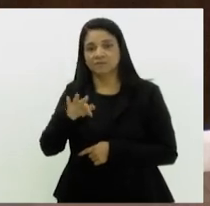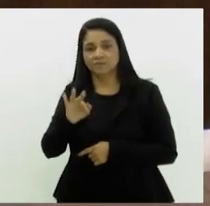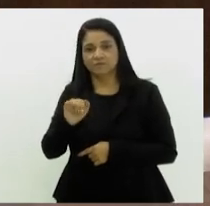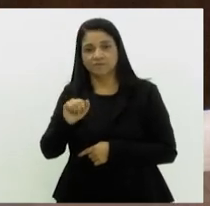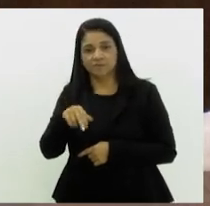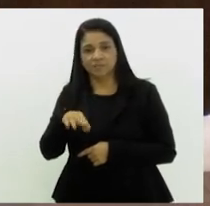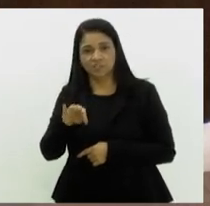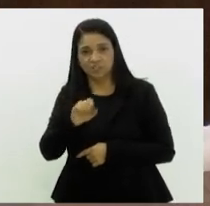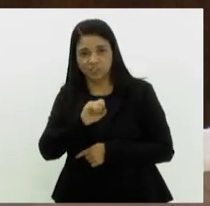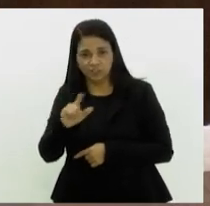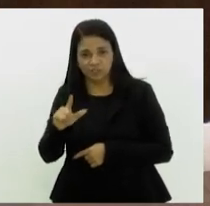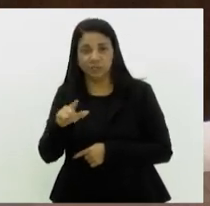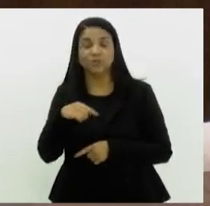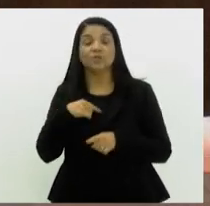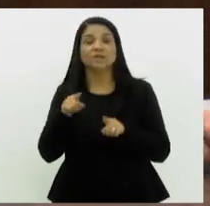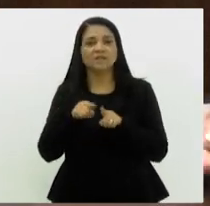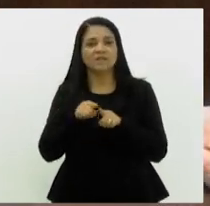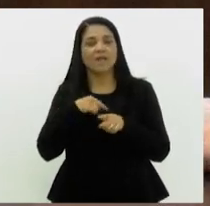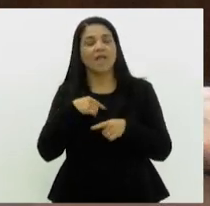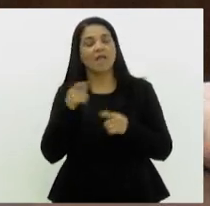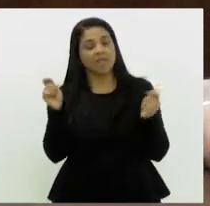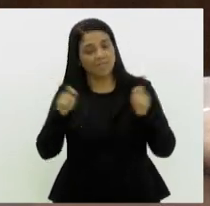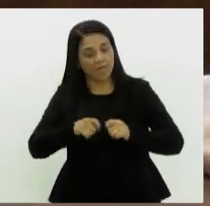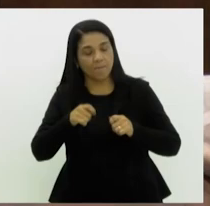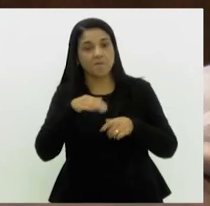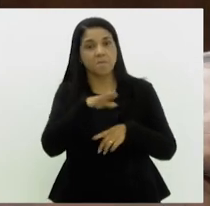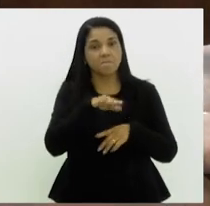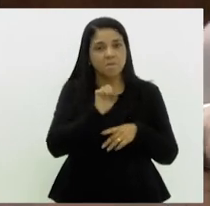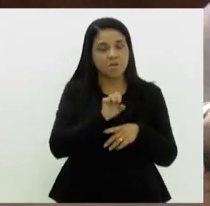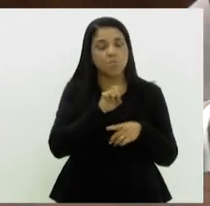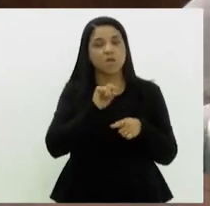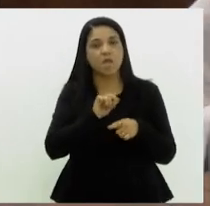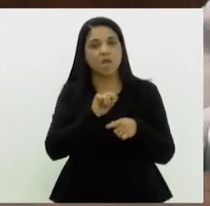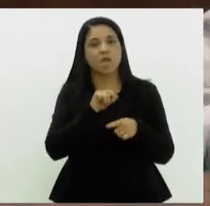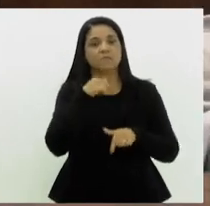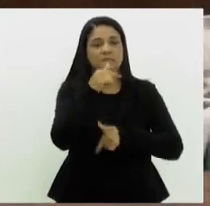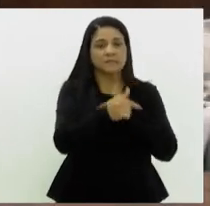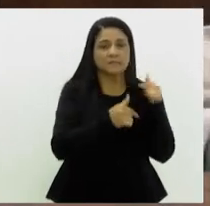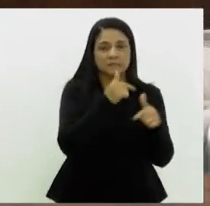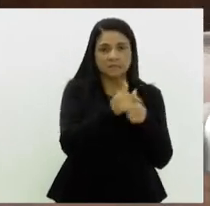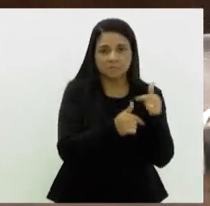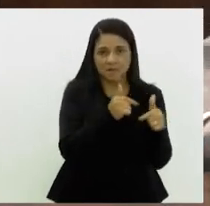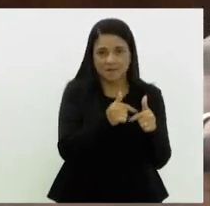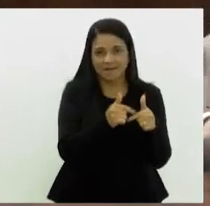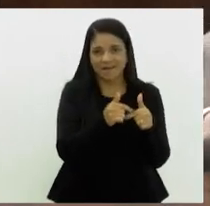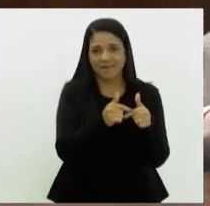fazerem o seu trabalho na mobilização social, na organização social. Por que não,